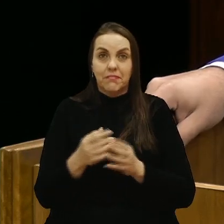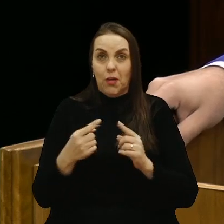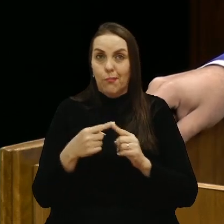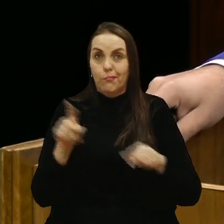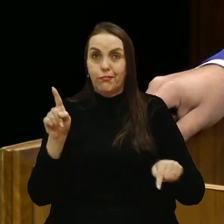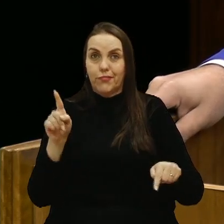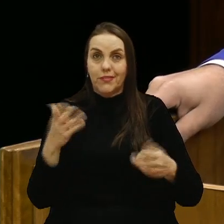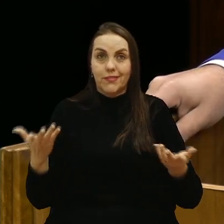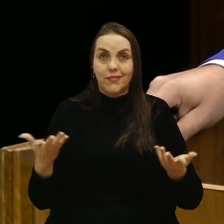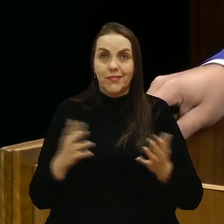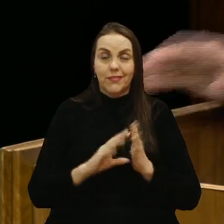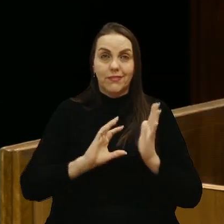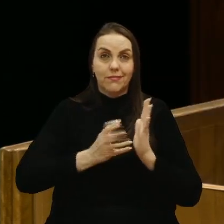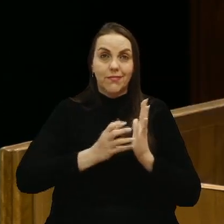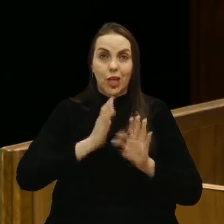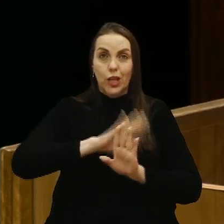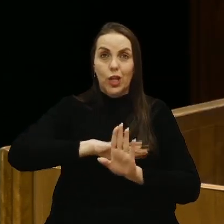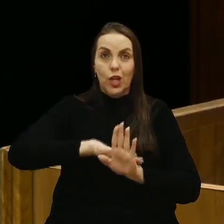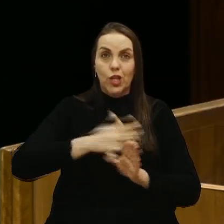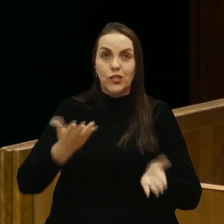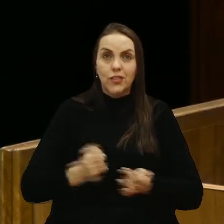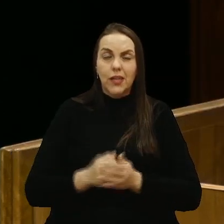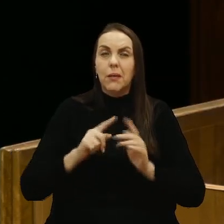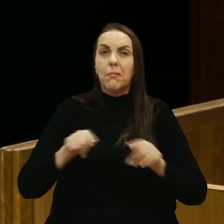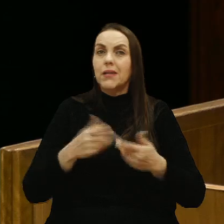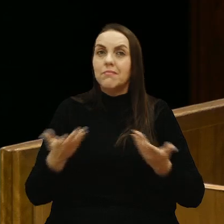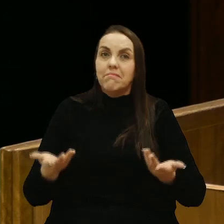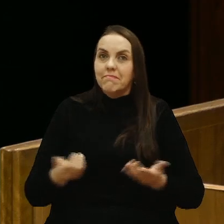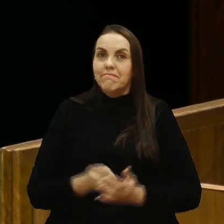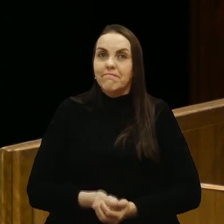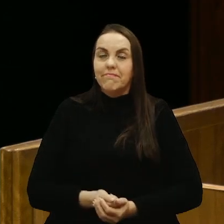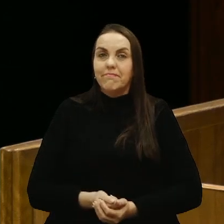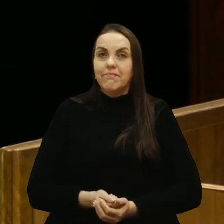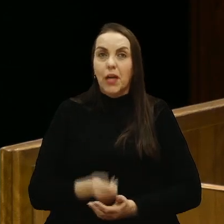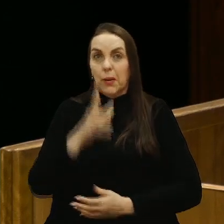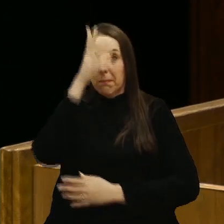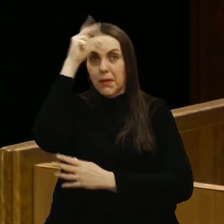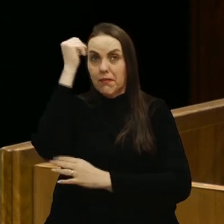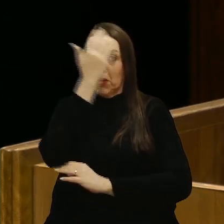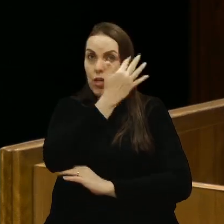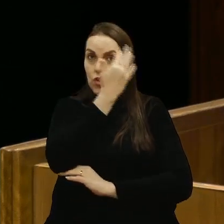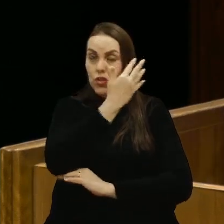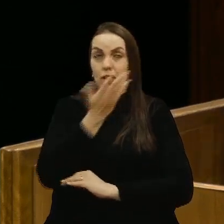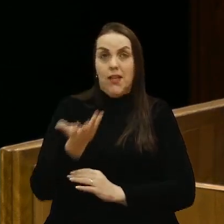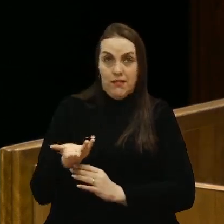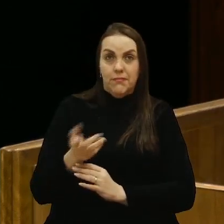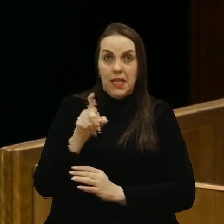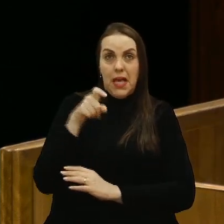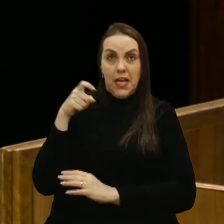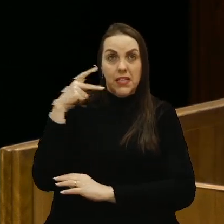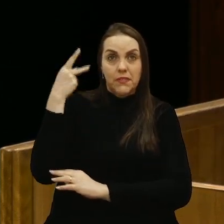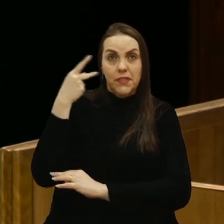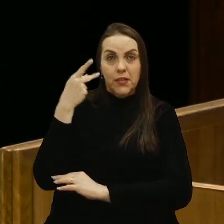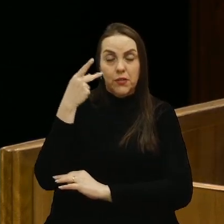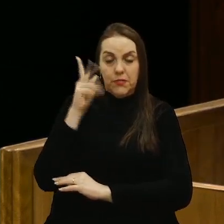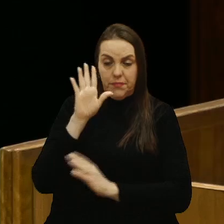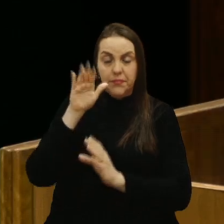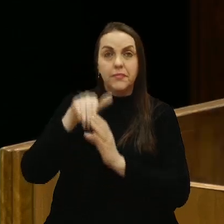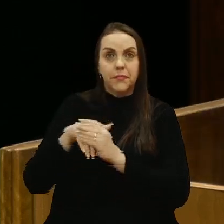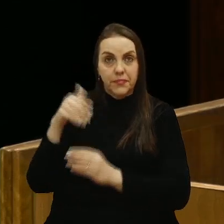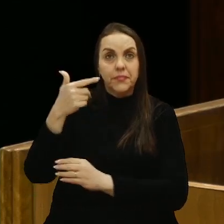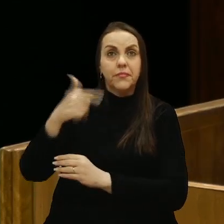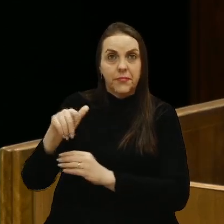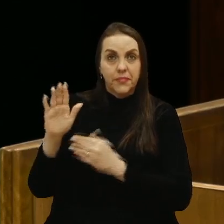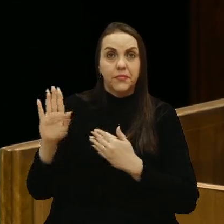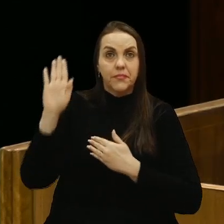na concepção ideológica. Mas, bueno, o prefeito Adiló, ex-vereador, se reelege e